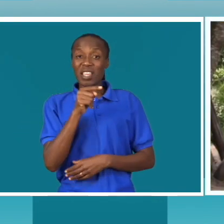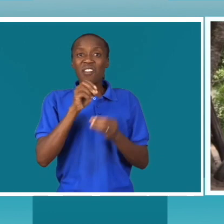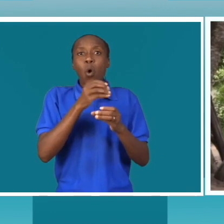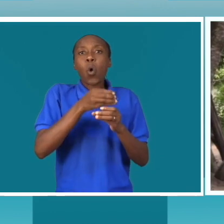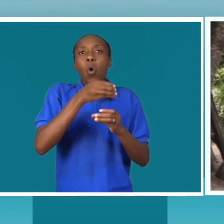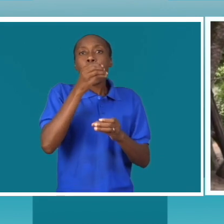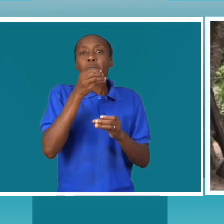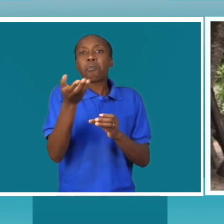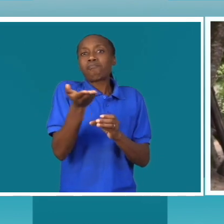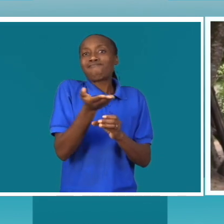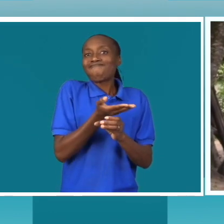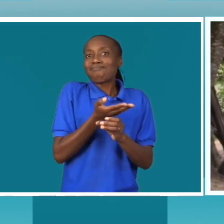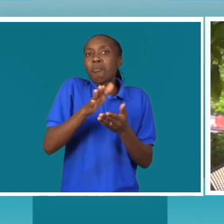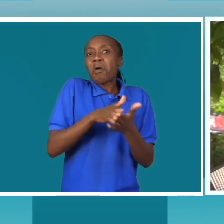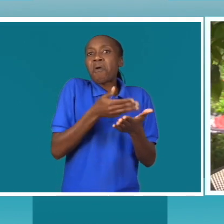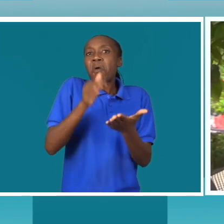pedaços.